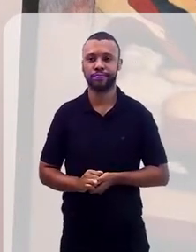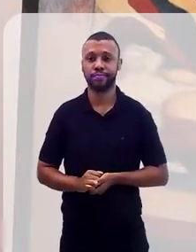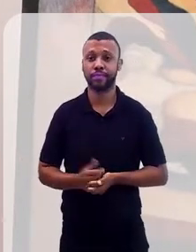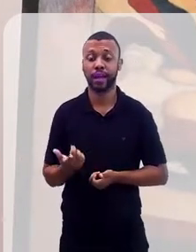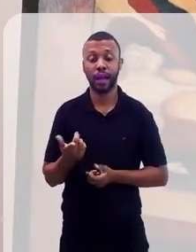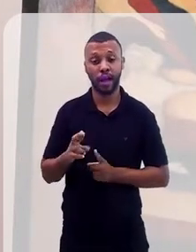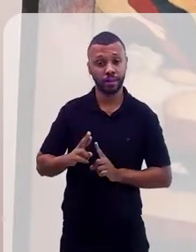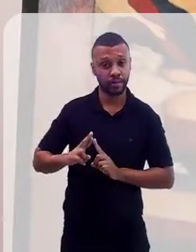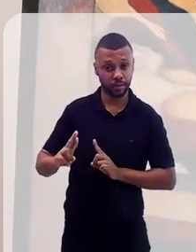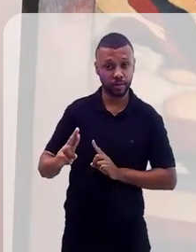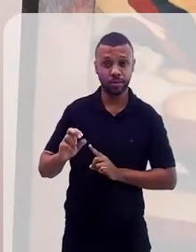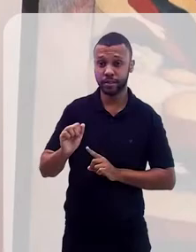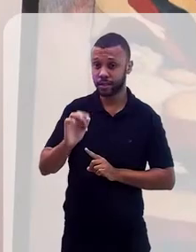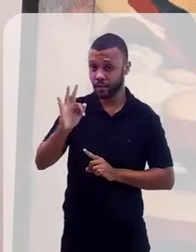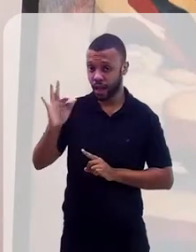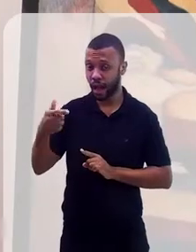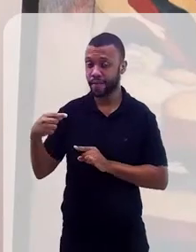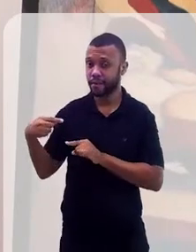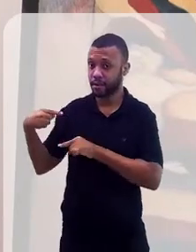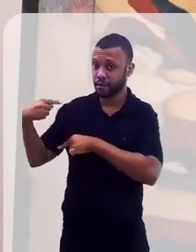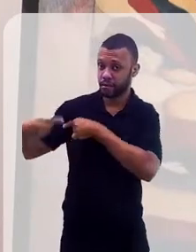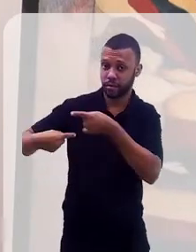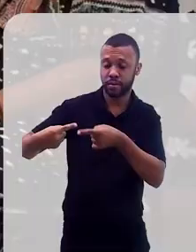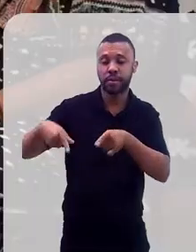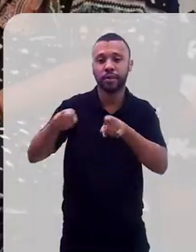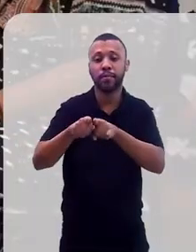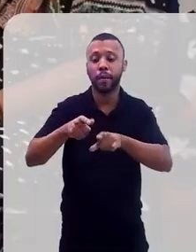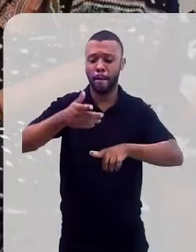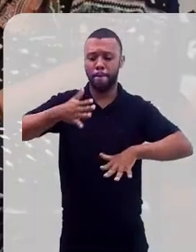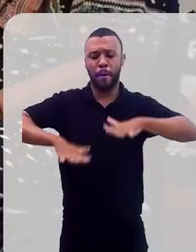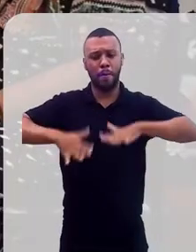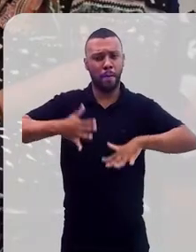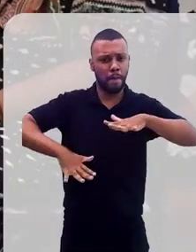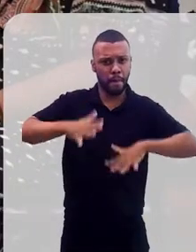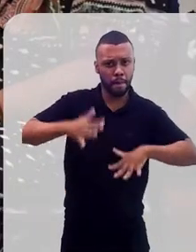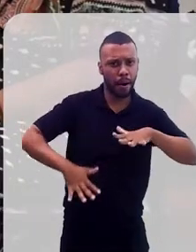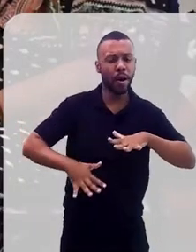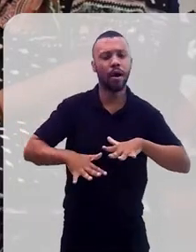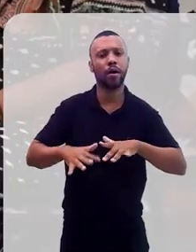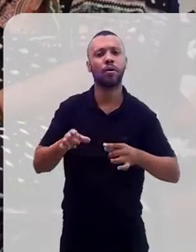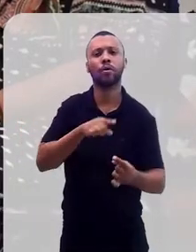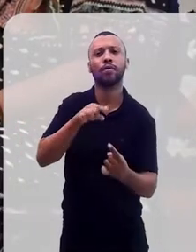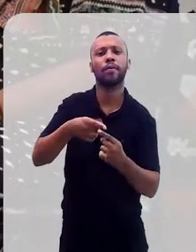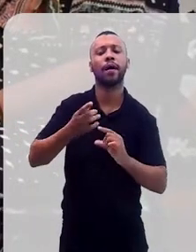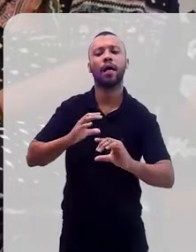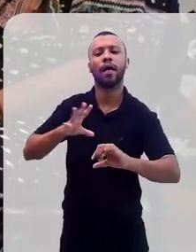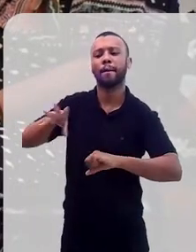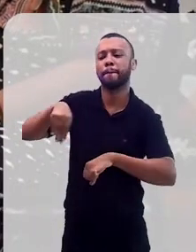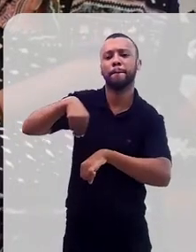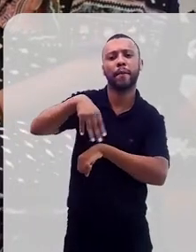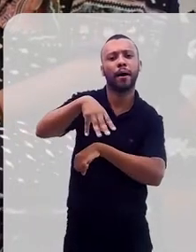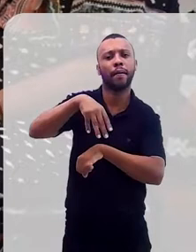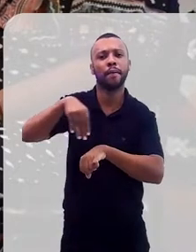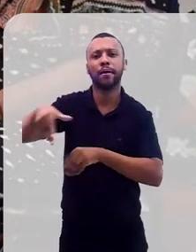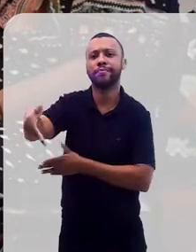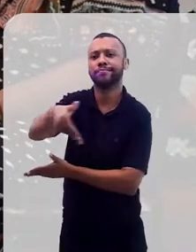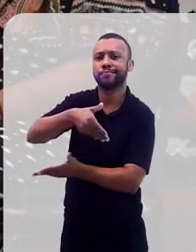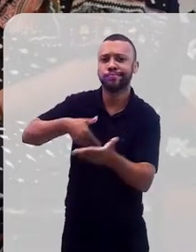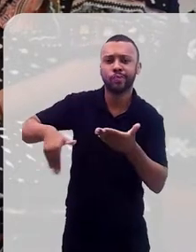religiões. A religião de matrizes africanas também usa o tambor para se